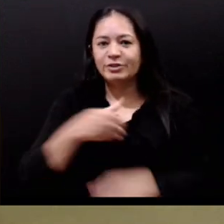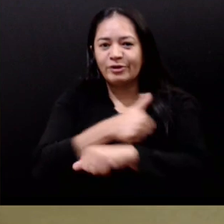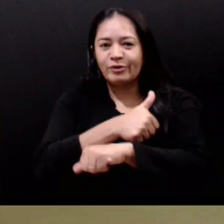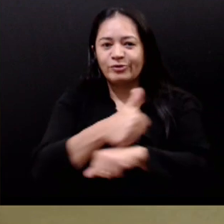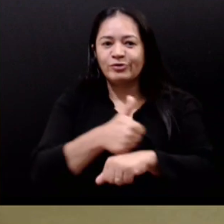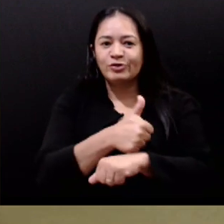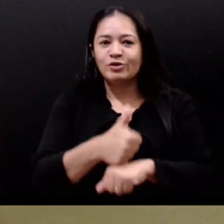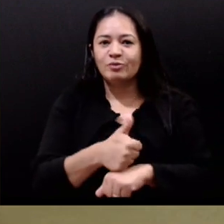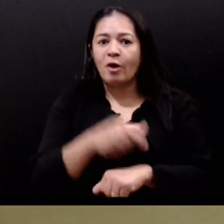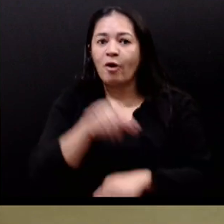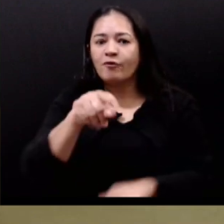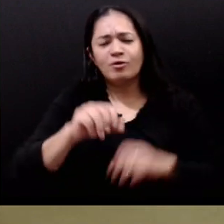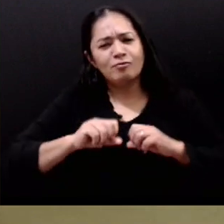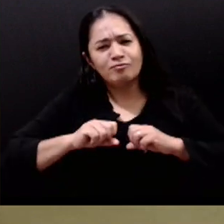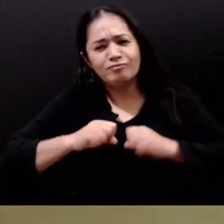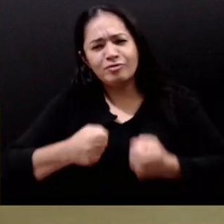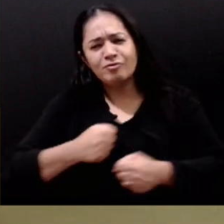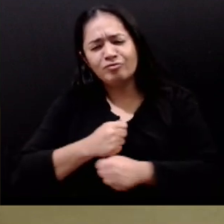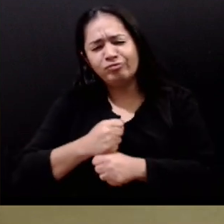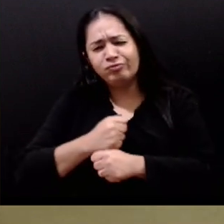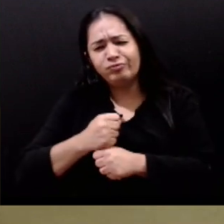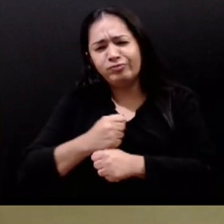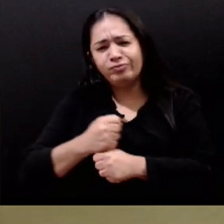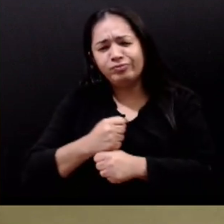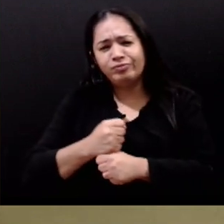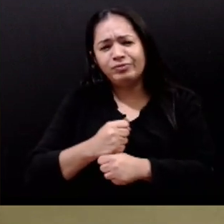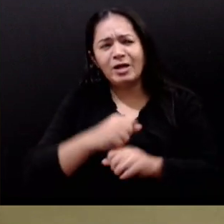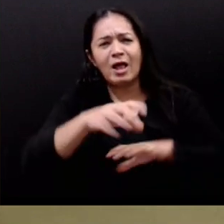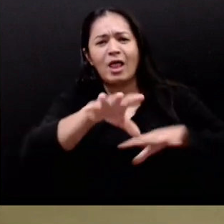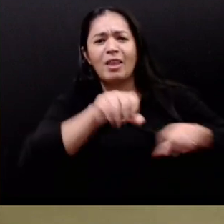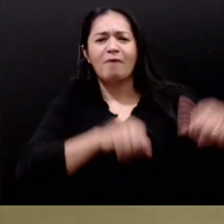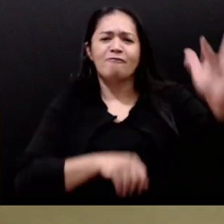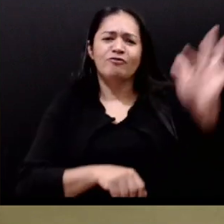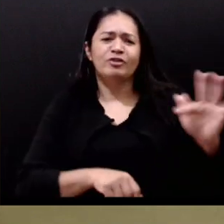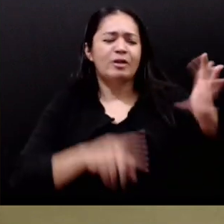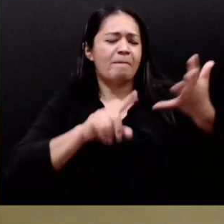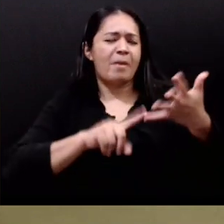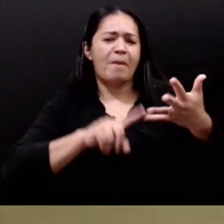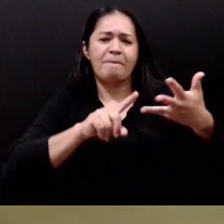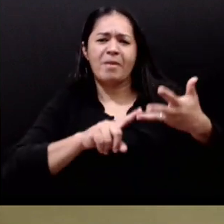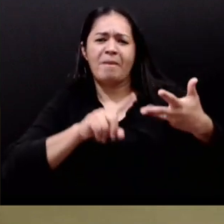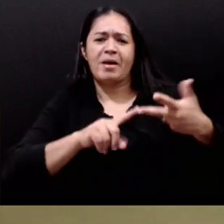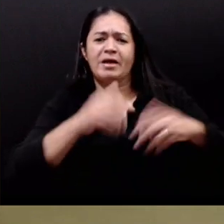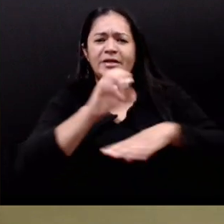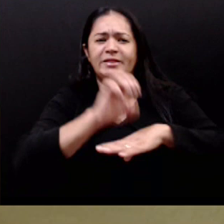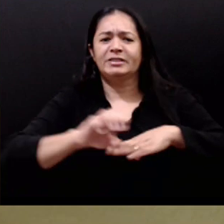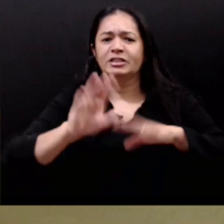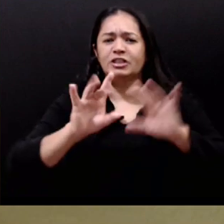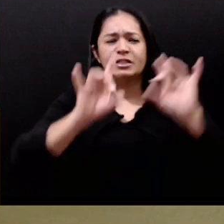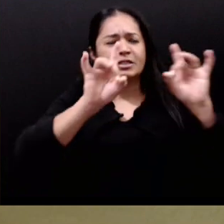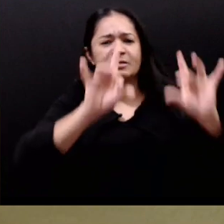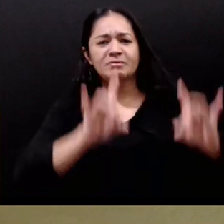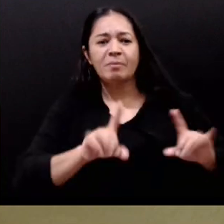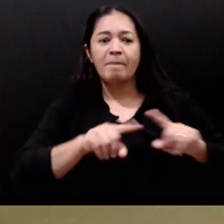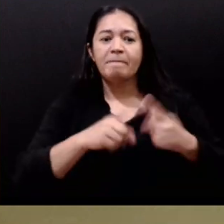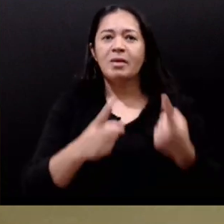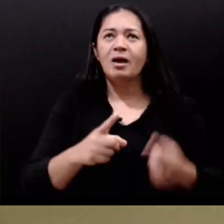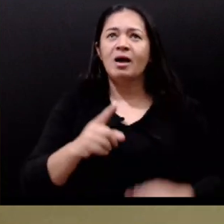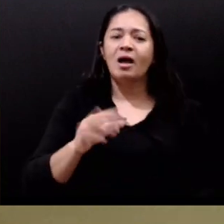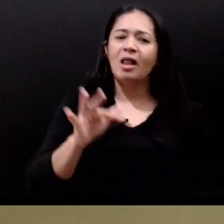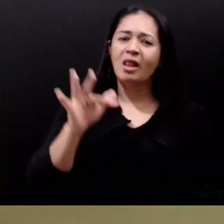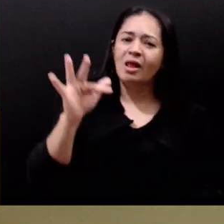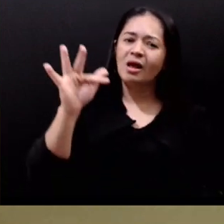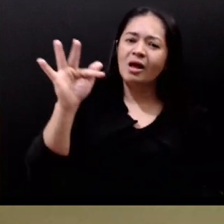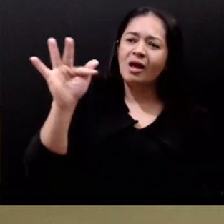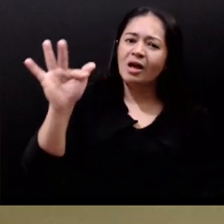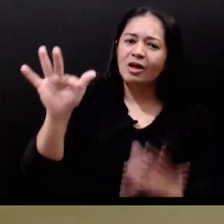dedicou anos e anos, né? Fez uma formação, fez faculdade, estágio, se especializou, mas lá no finalzinho do caminho bateu